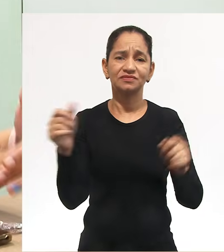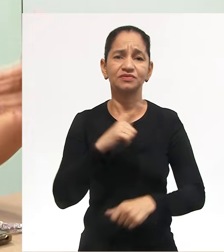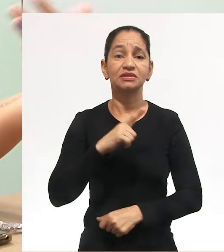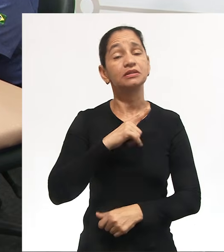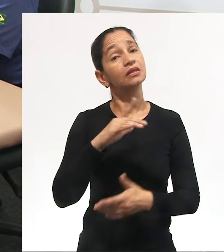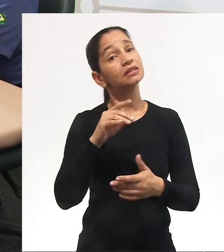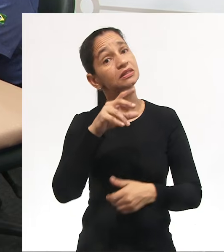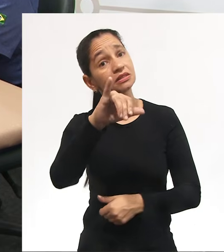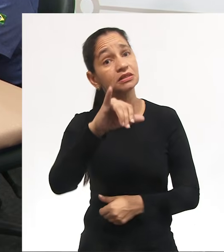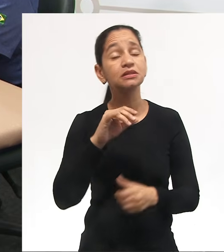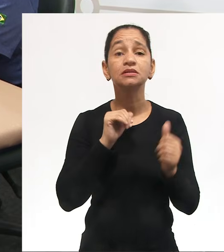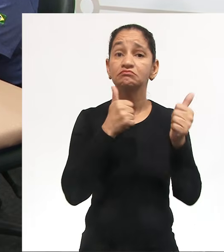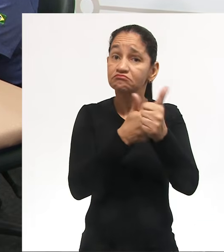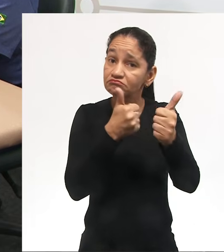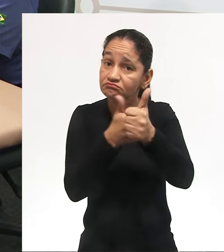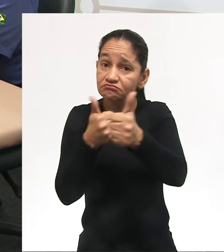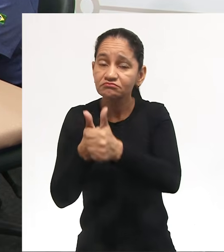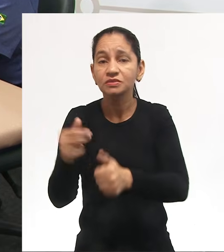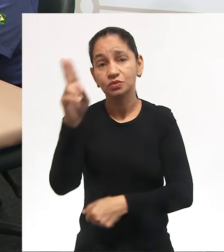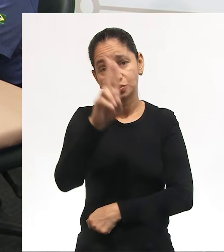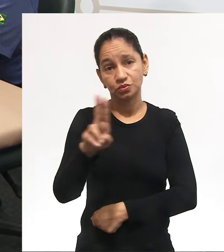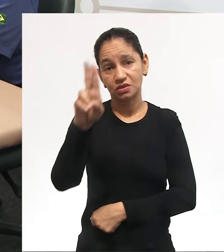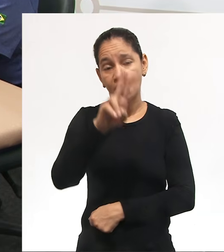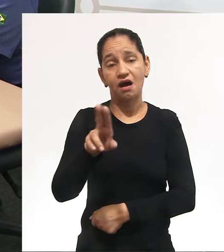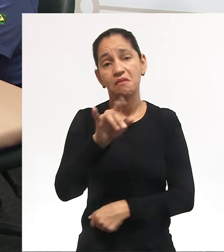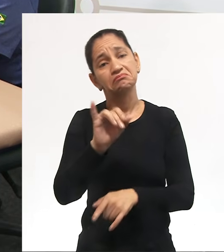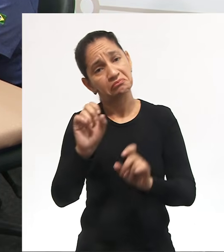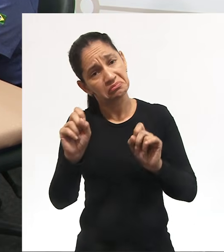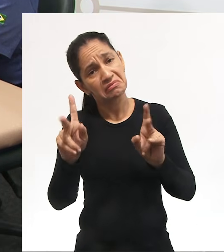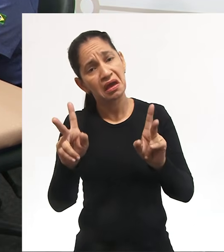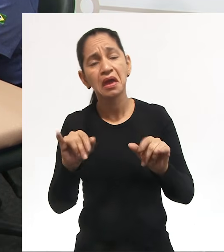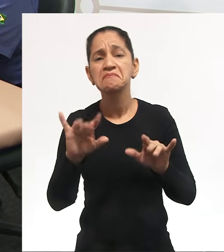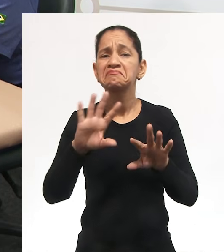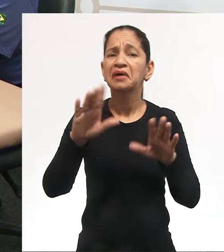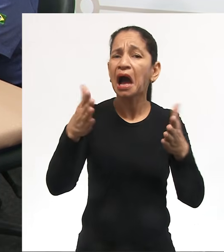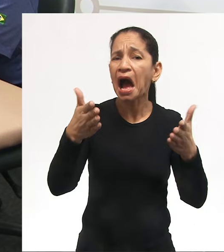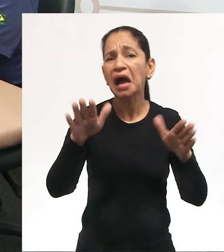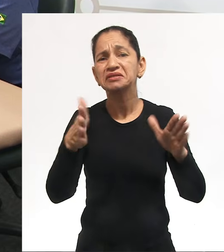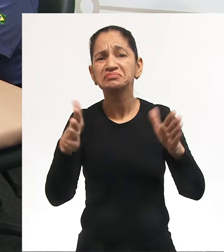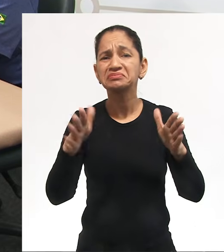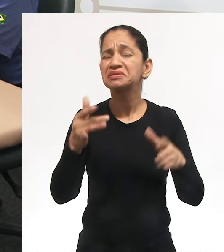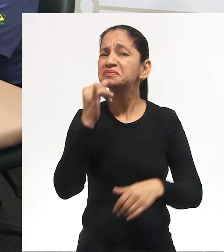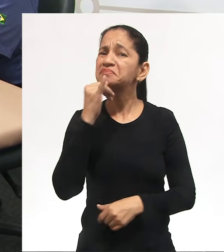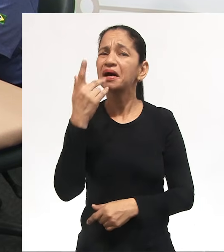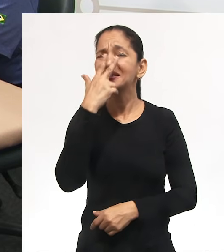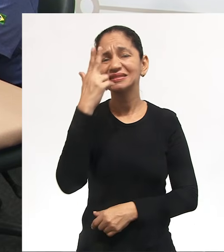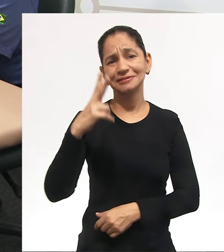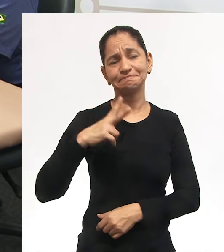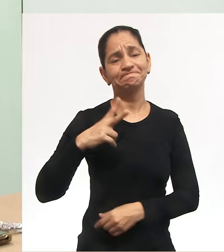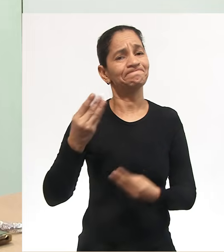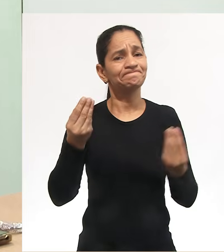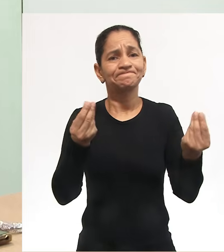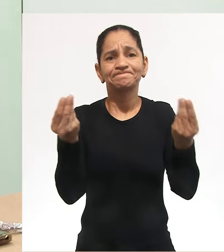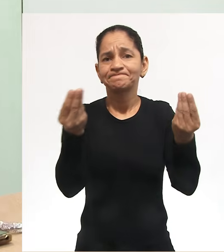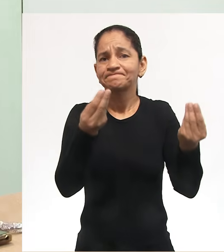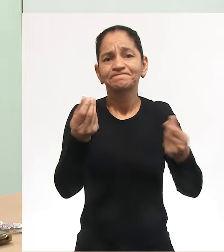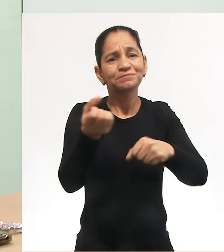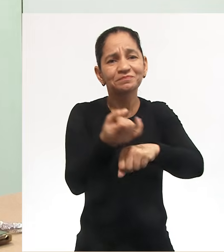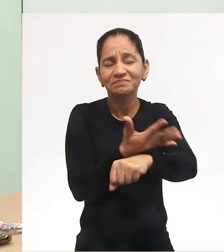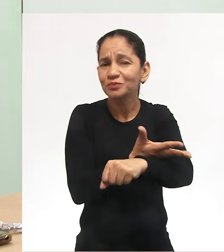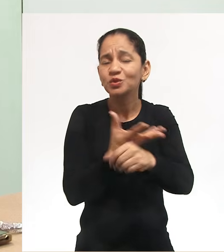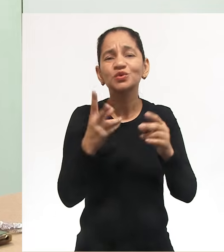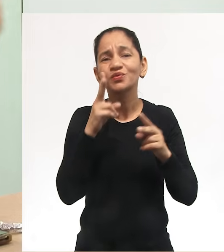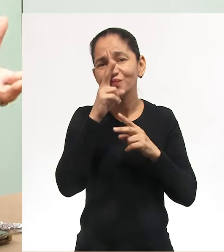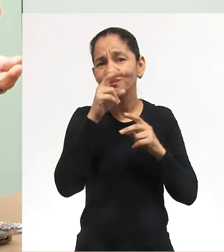Né? Mesmo Sim, que até tivesse uma ideia de utilizar, mas ia ser tão assim, tão